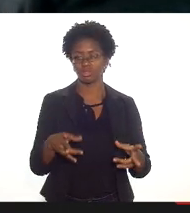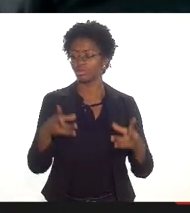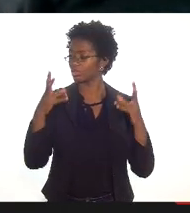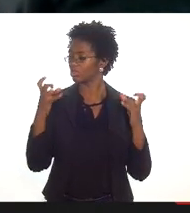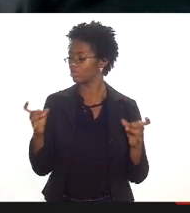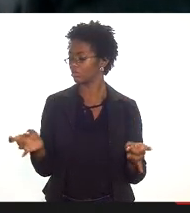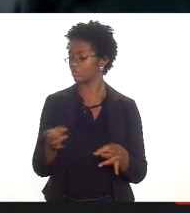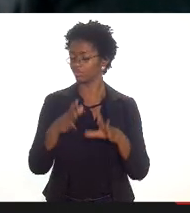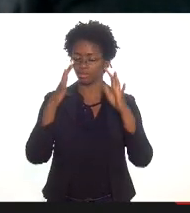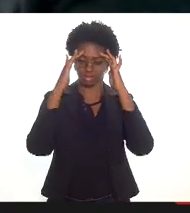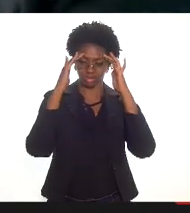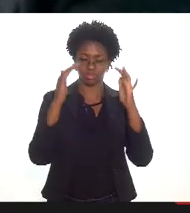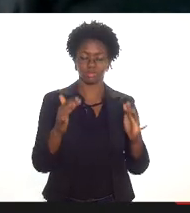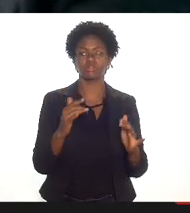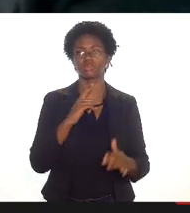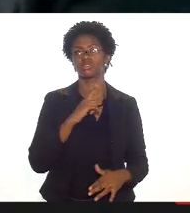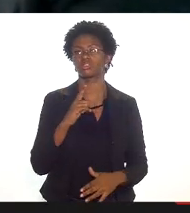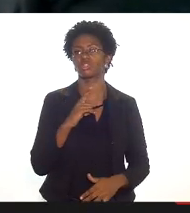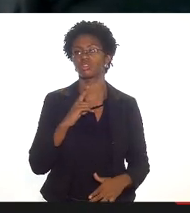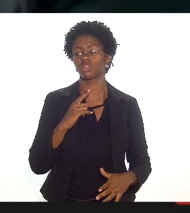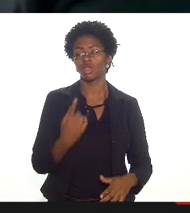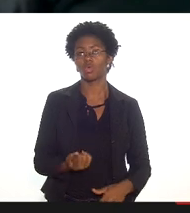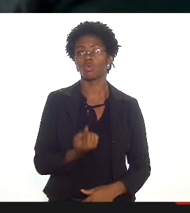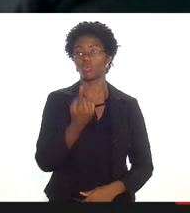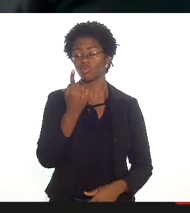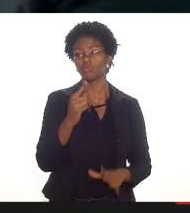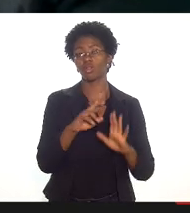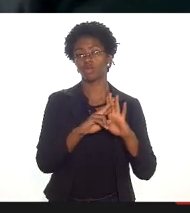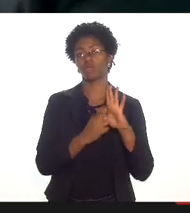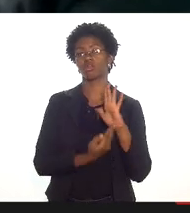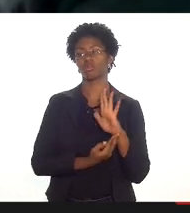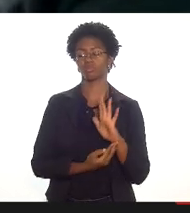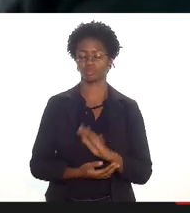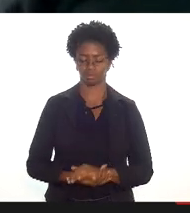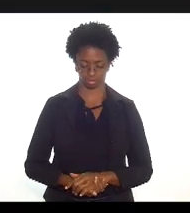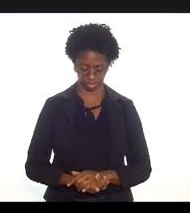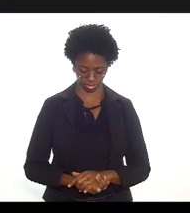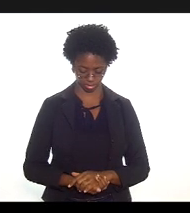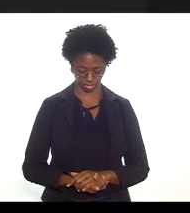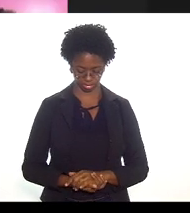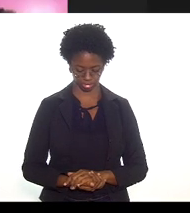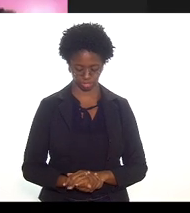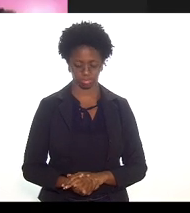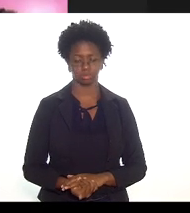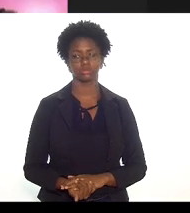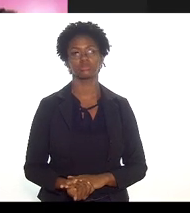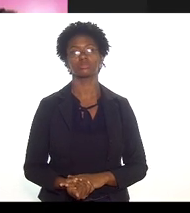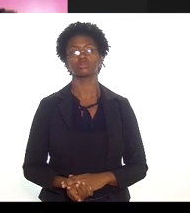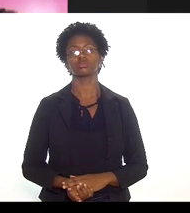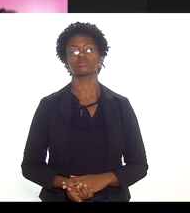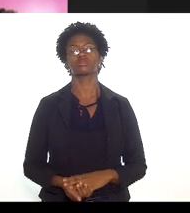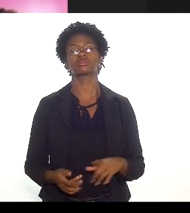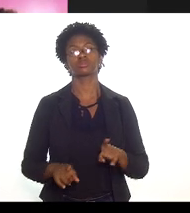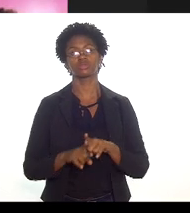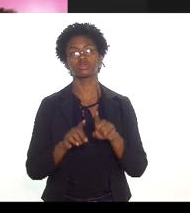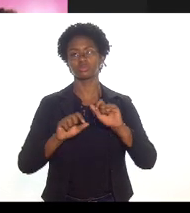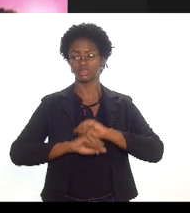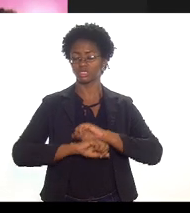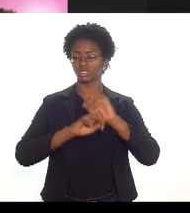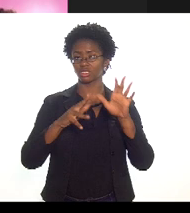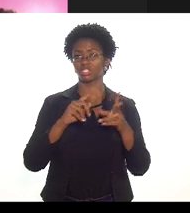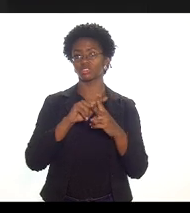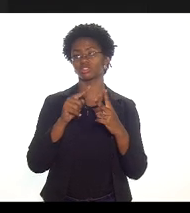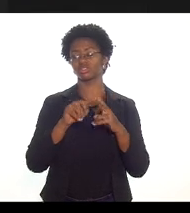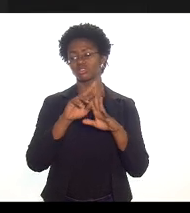cumprimento no sentido de ter uma plataforma unificada de regulação. E, logicamente, as duas regulações hoje, tanto o